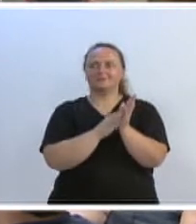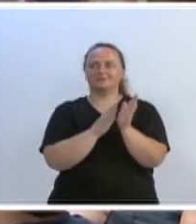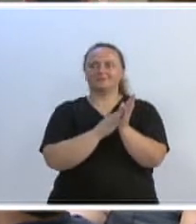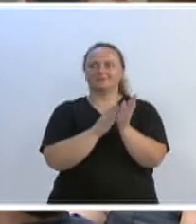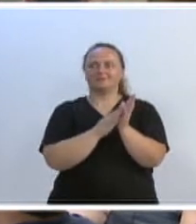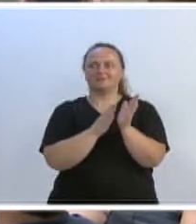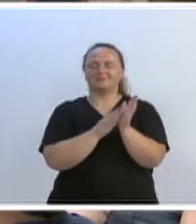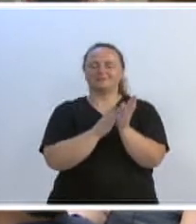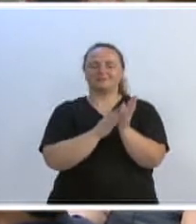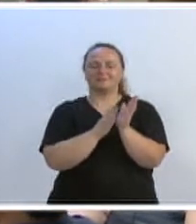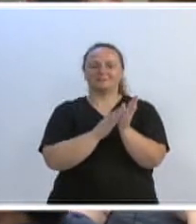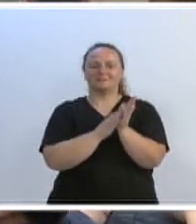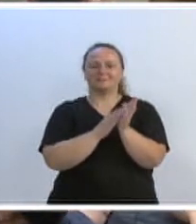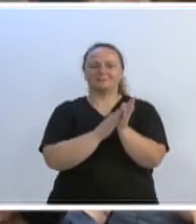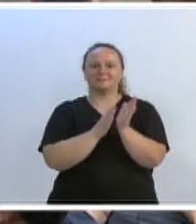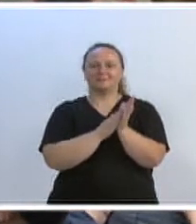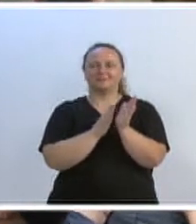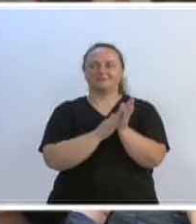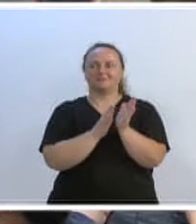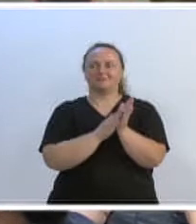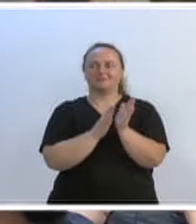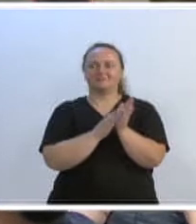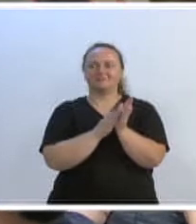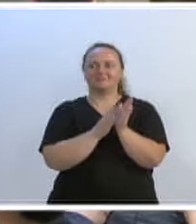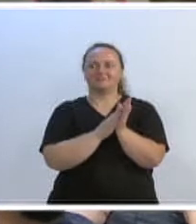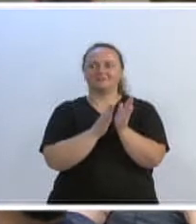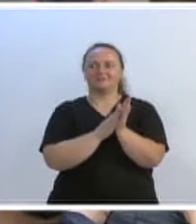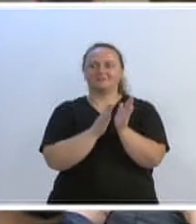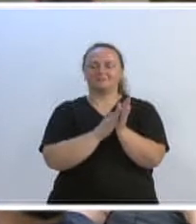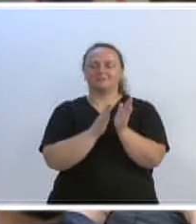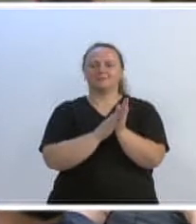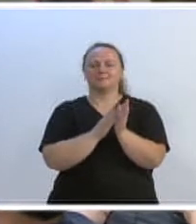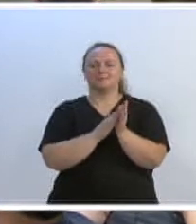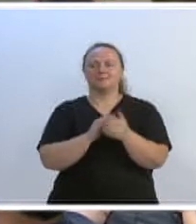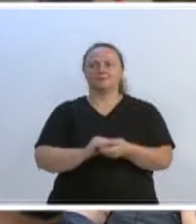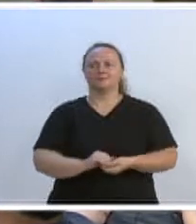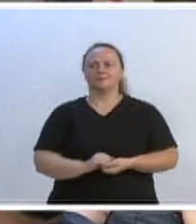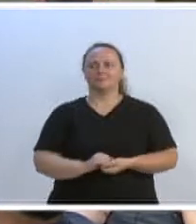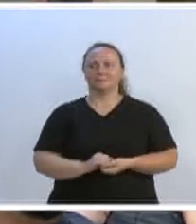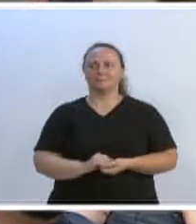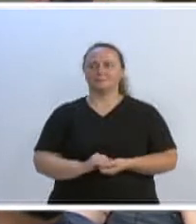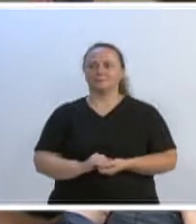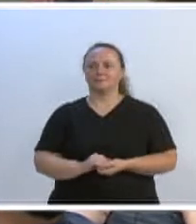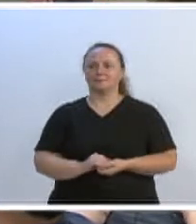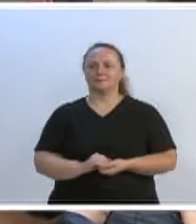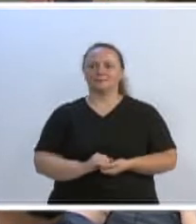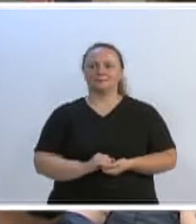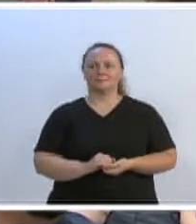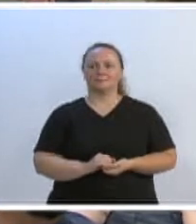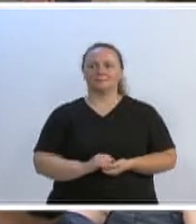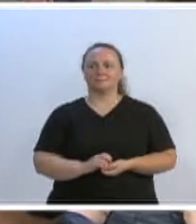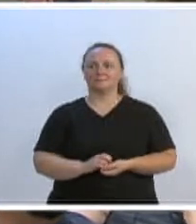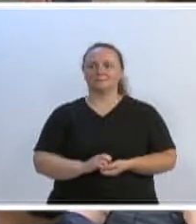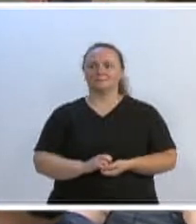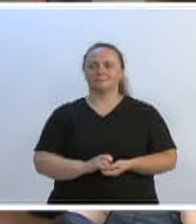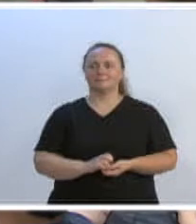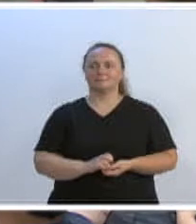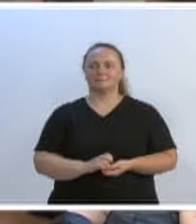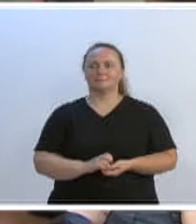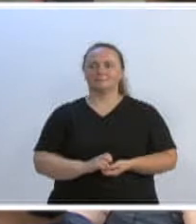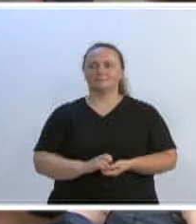obra, que é uma obra tão significativa e tão relevante. É muito acessível, de algum